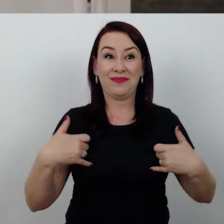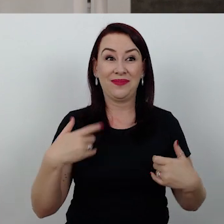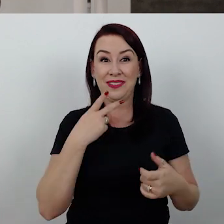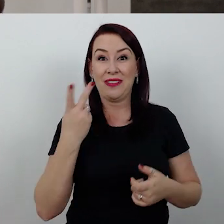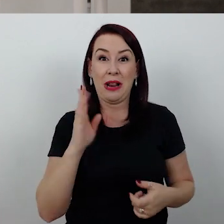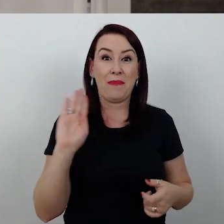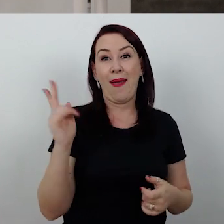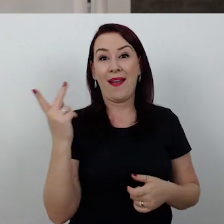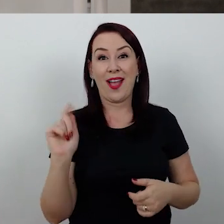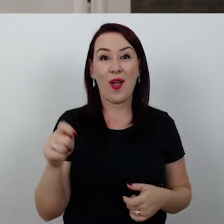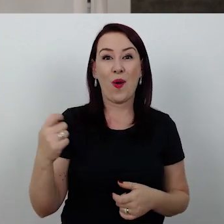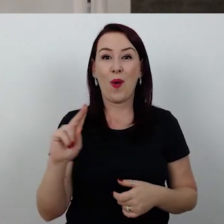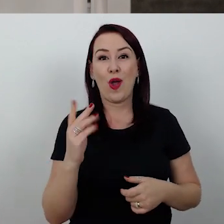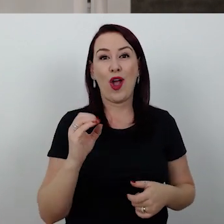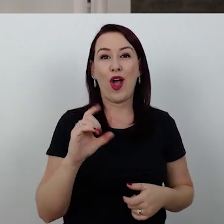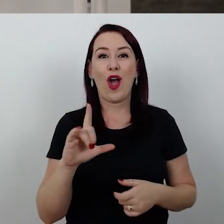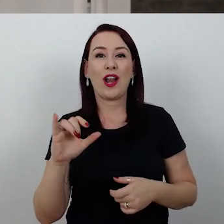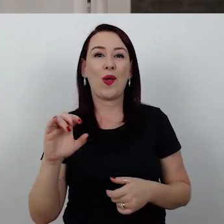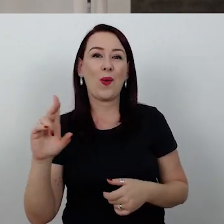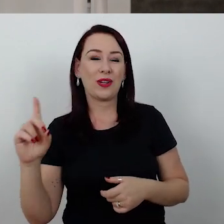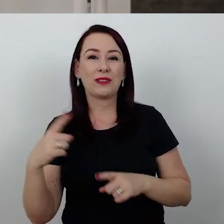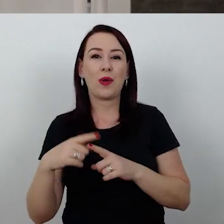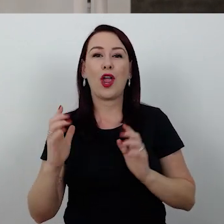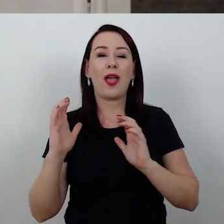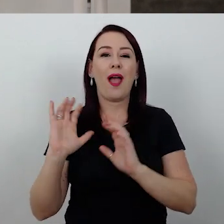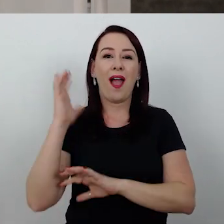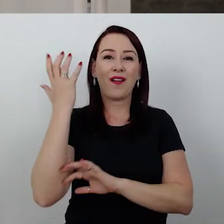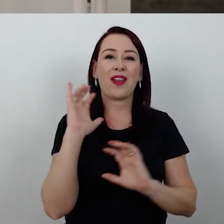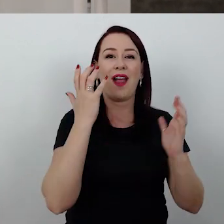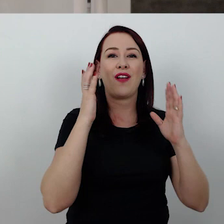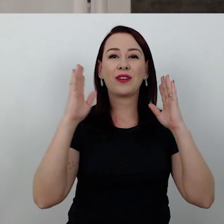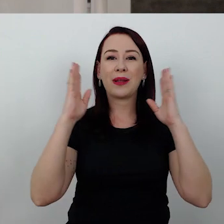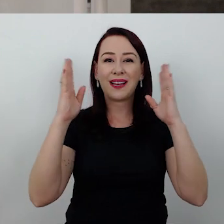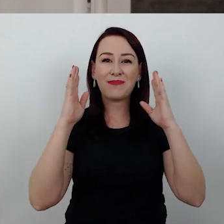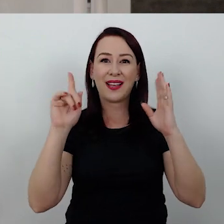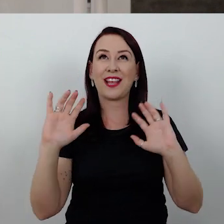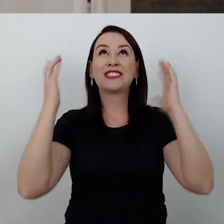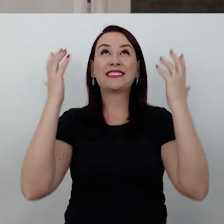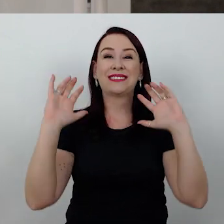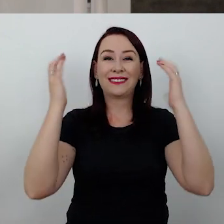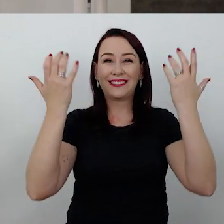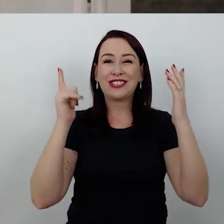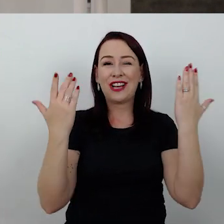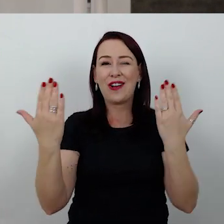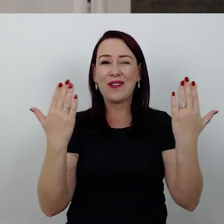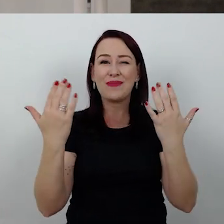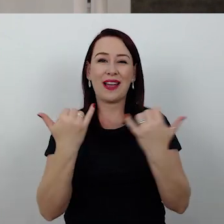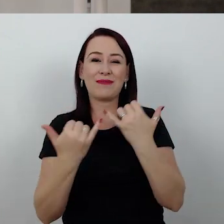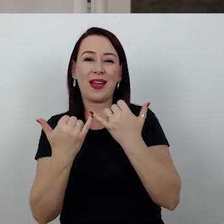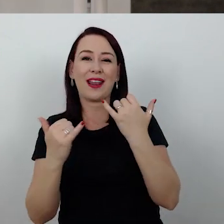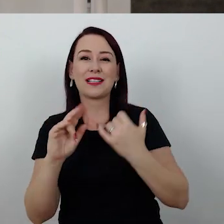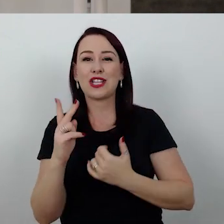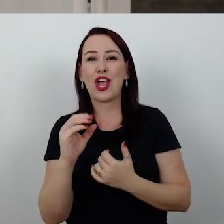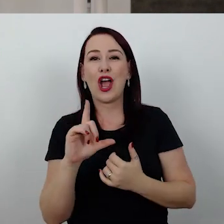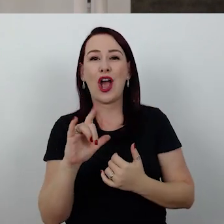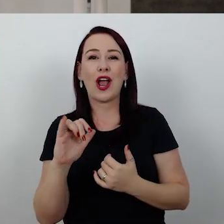é a nova Hollywood, tem até as praças, os coqueiros da Praça da Liberdade, então a galera já faz esse paralelo, né?